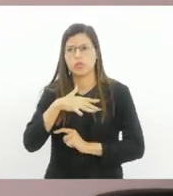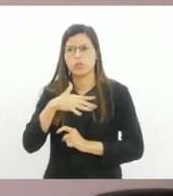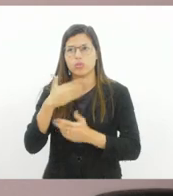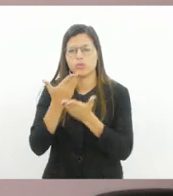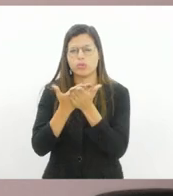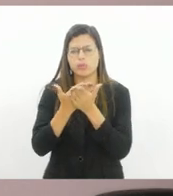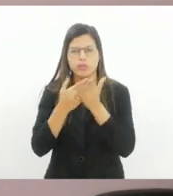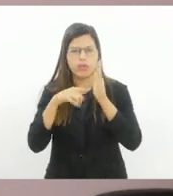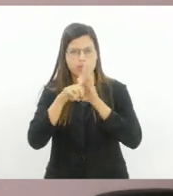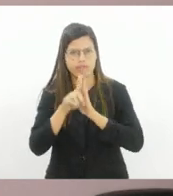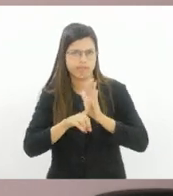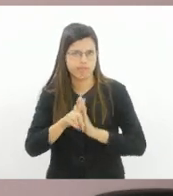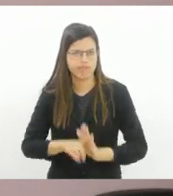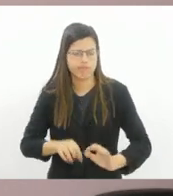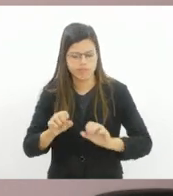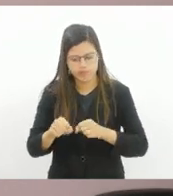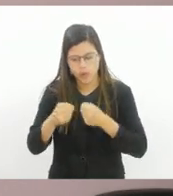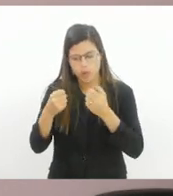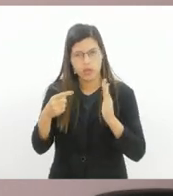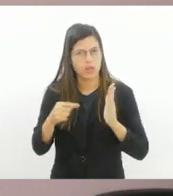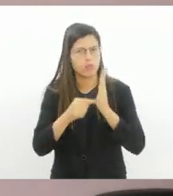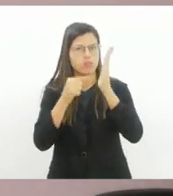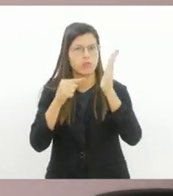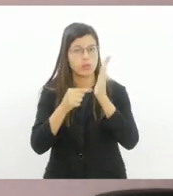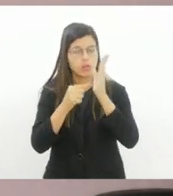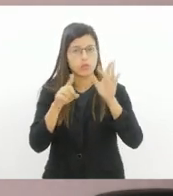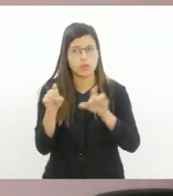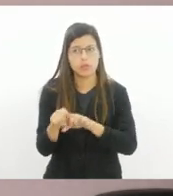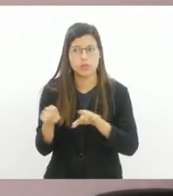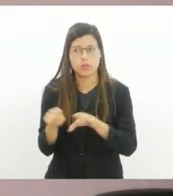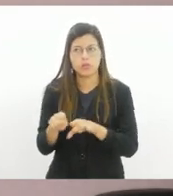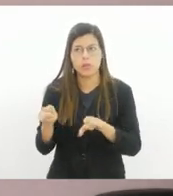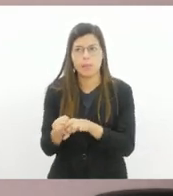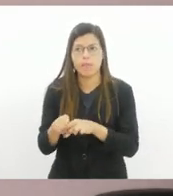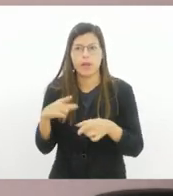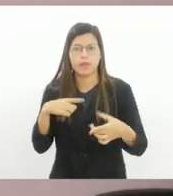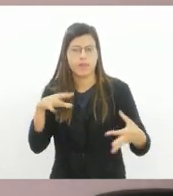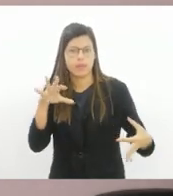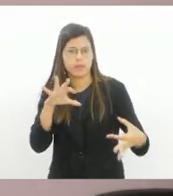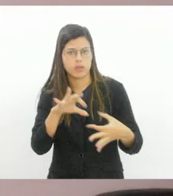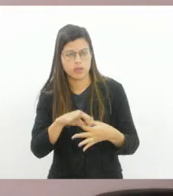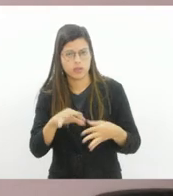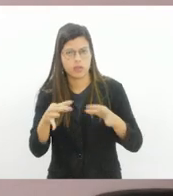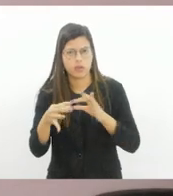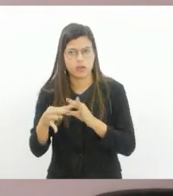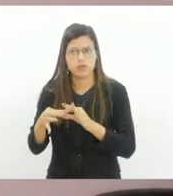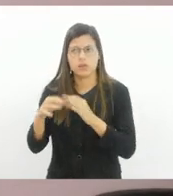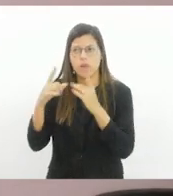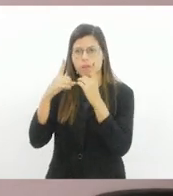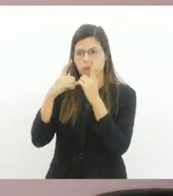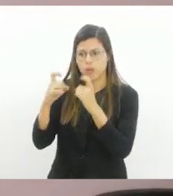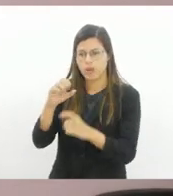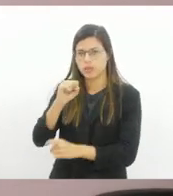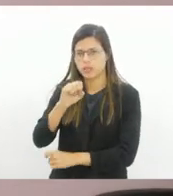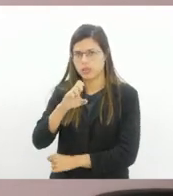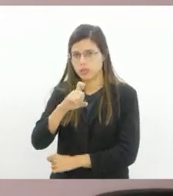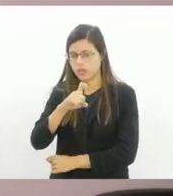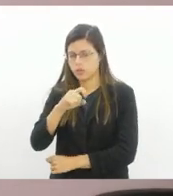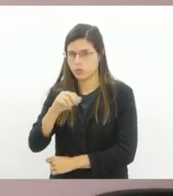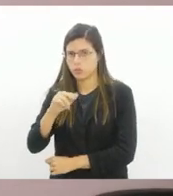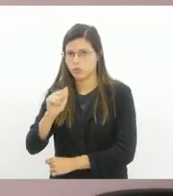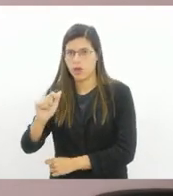estudando muito, se dedicando muito, denunciando muito também a interseção entre a violência sexual e a morte de mulheres, seja a